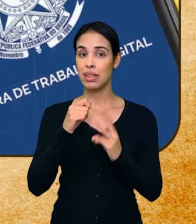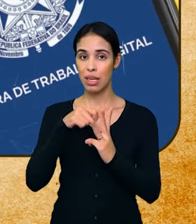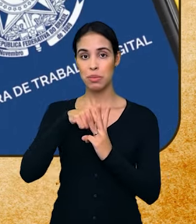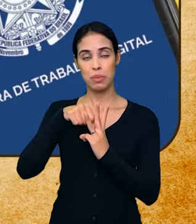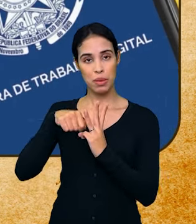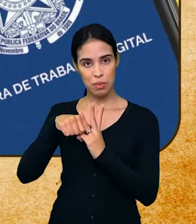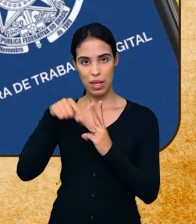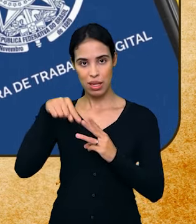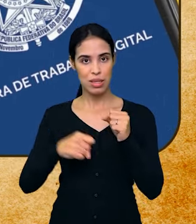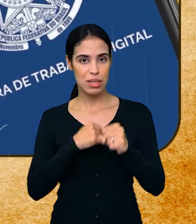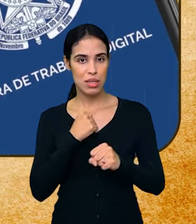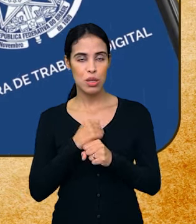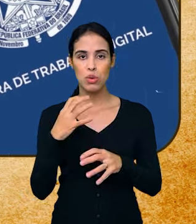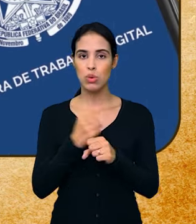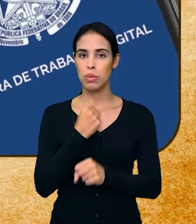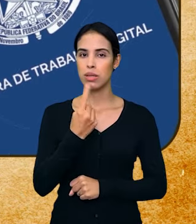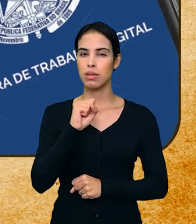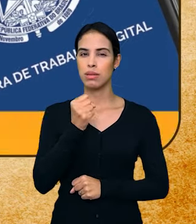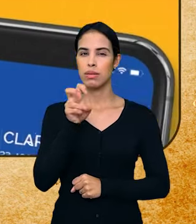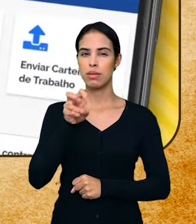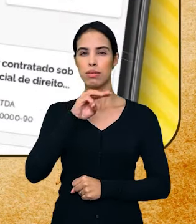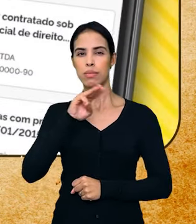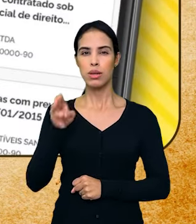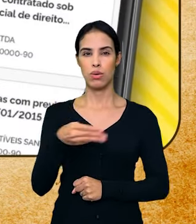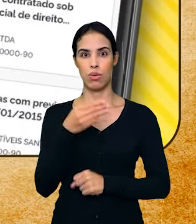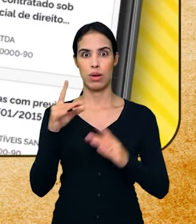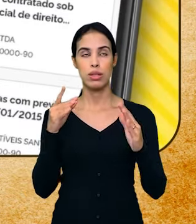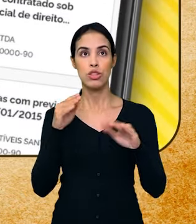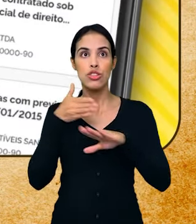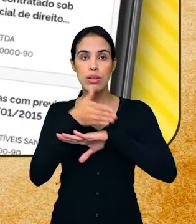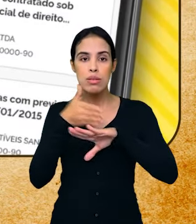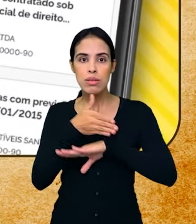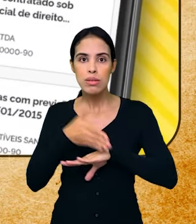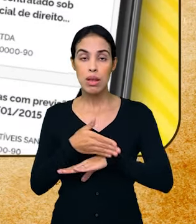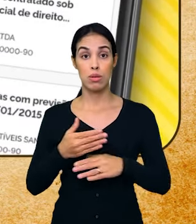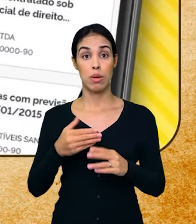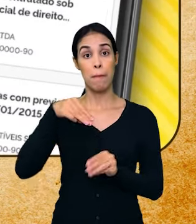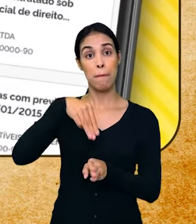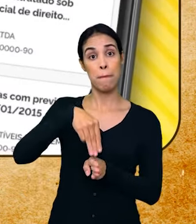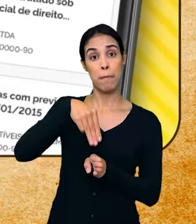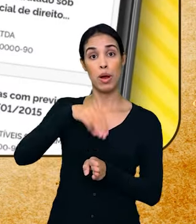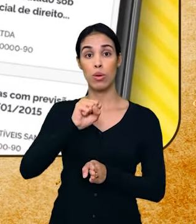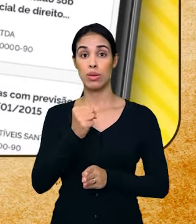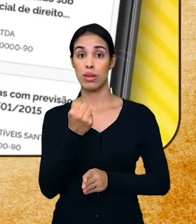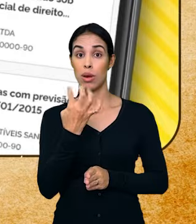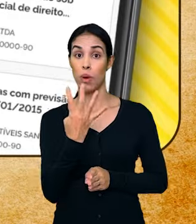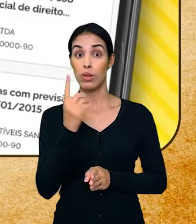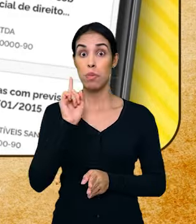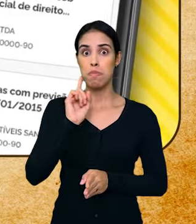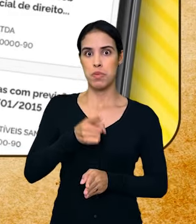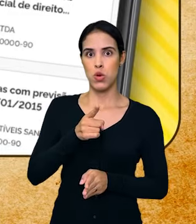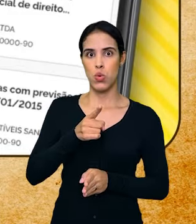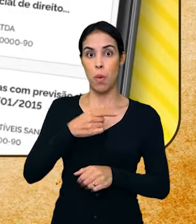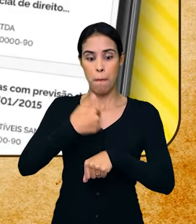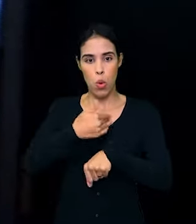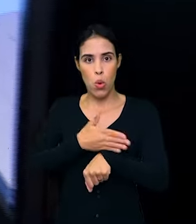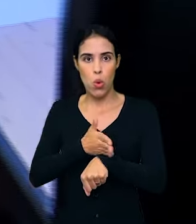meses deste ano, foram 185 milhões de consultas, uma média de 84 mil por